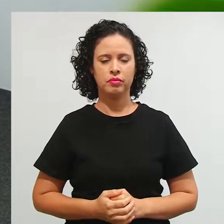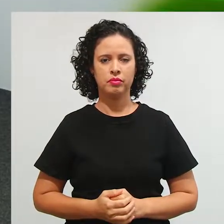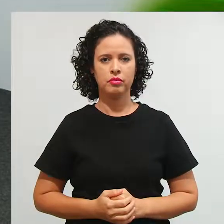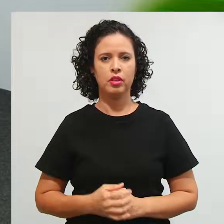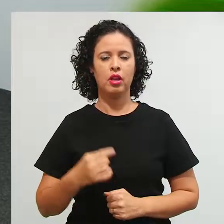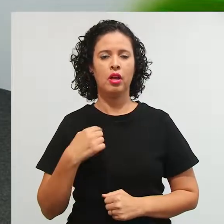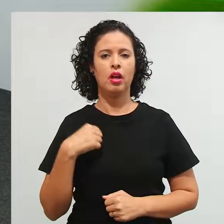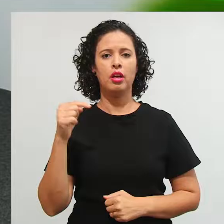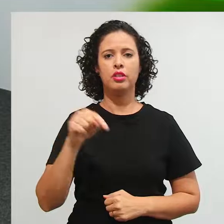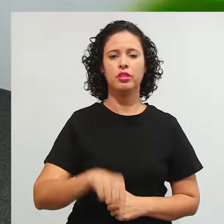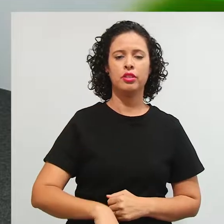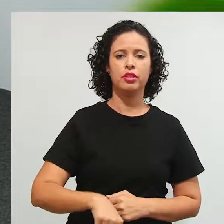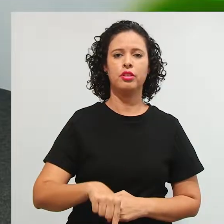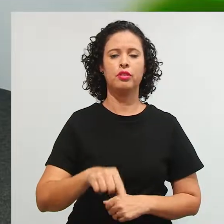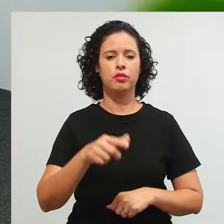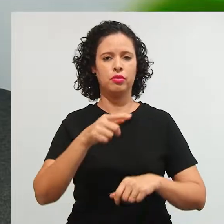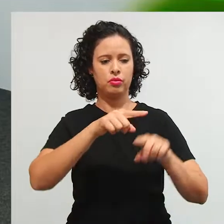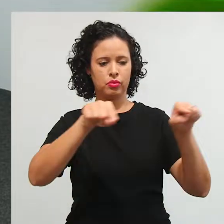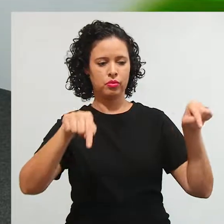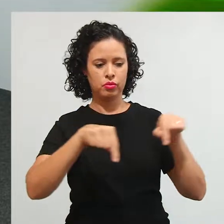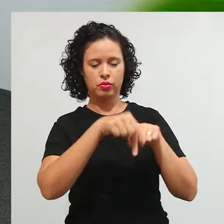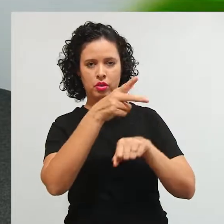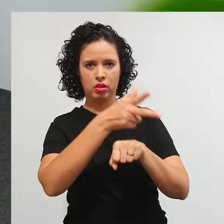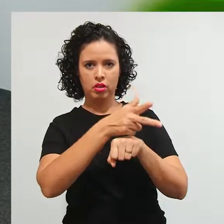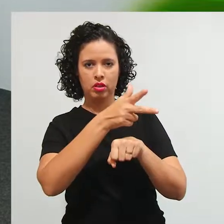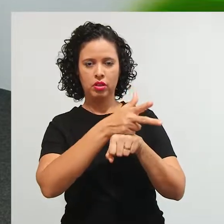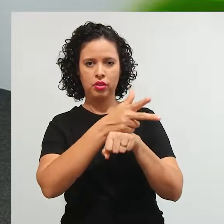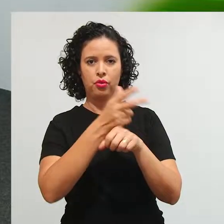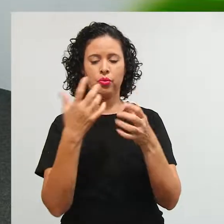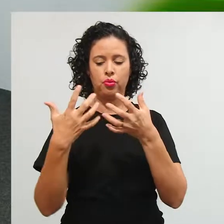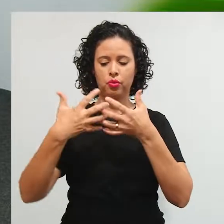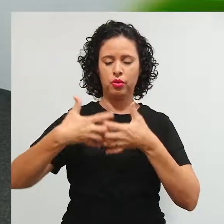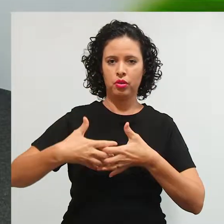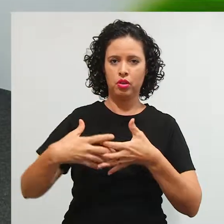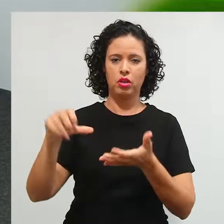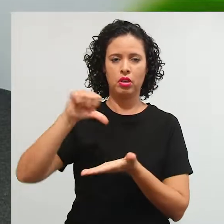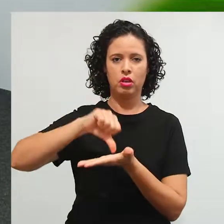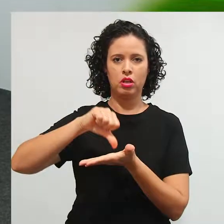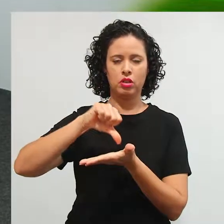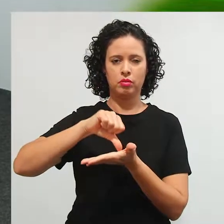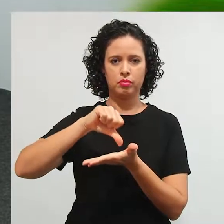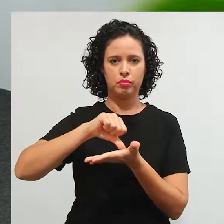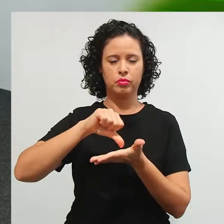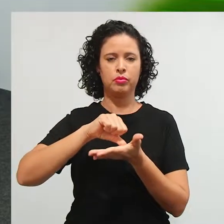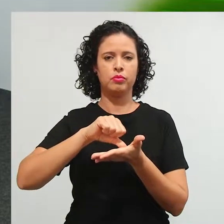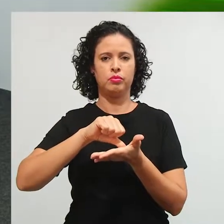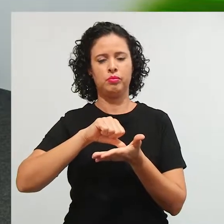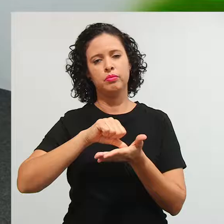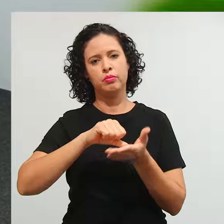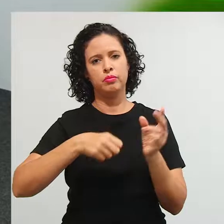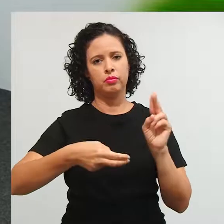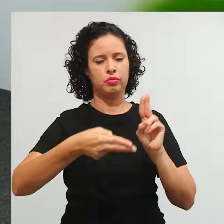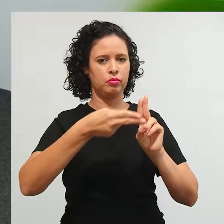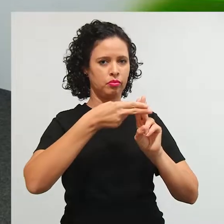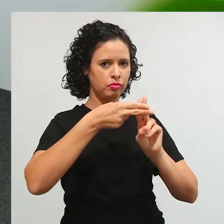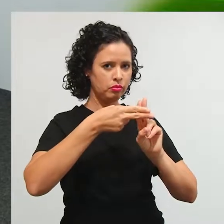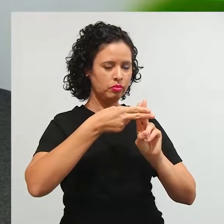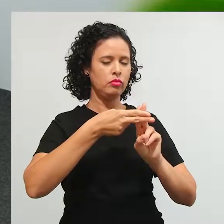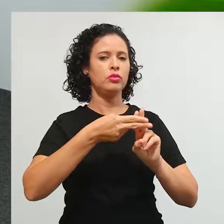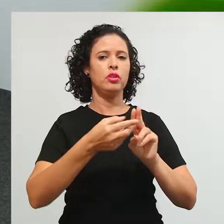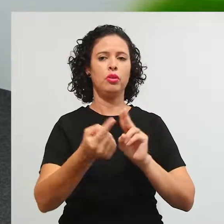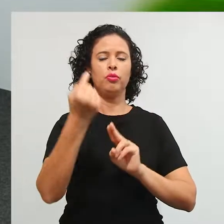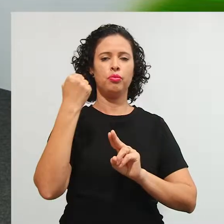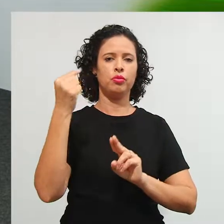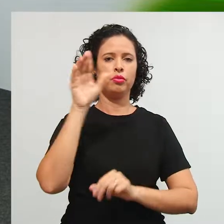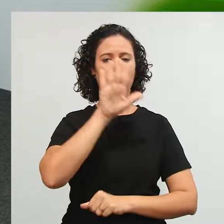no estúdio de gravação do IFRO Campus Porto Velho, Zona Norte. Ao fundo